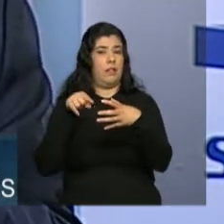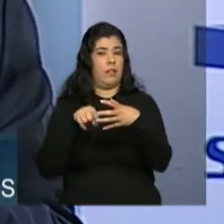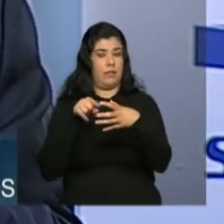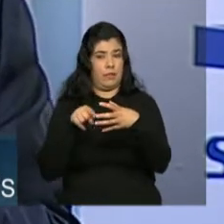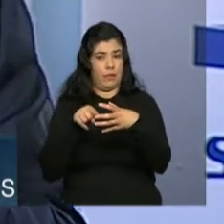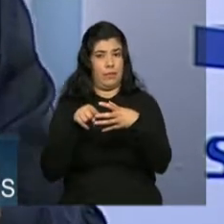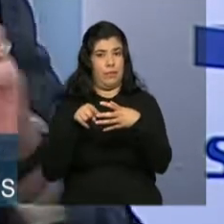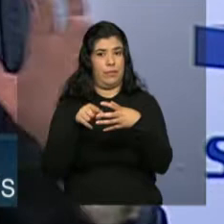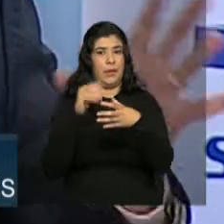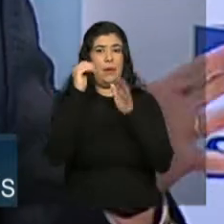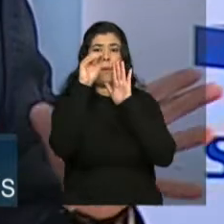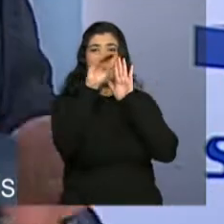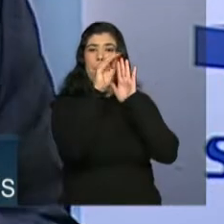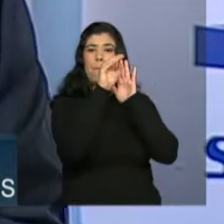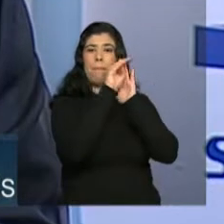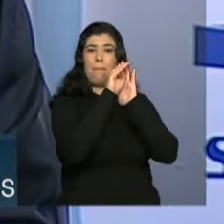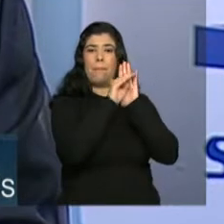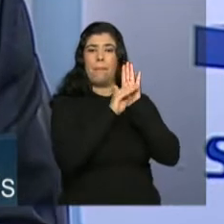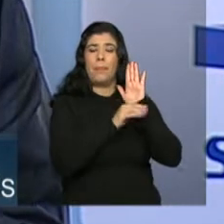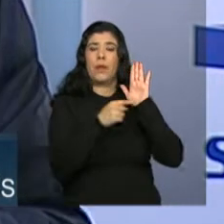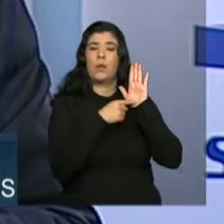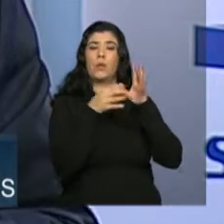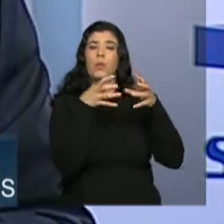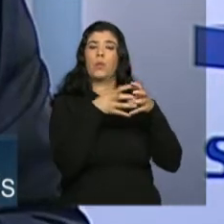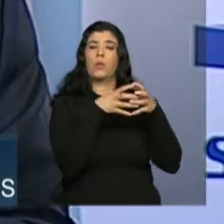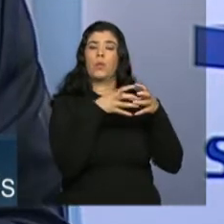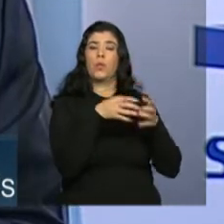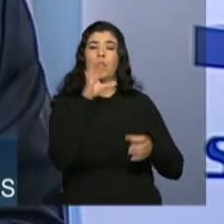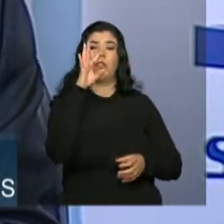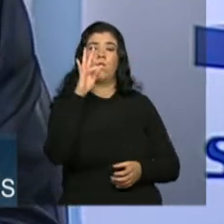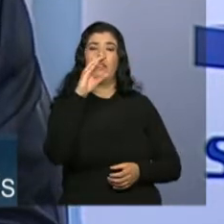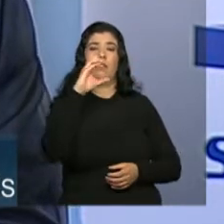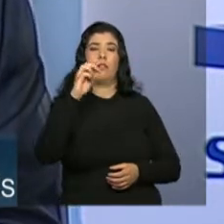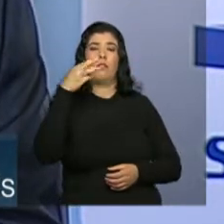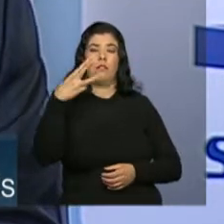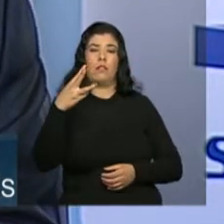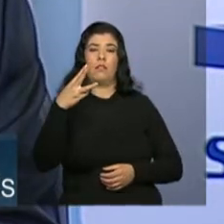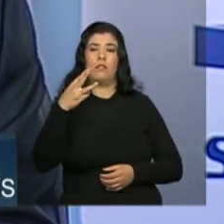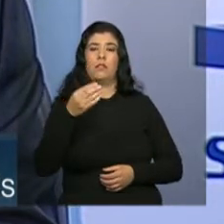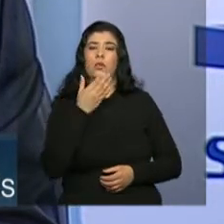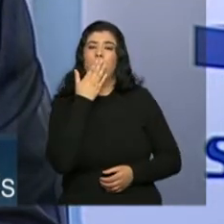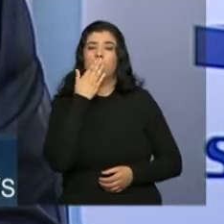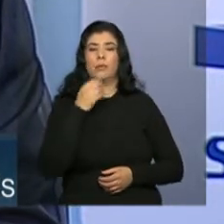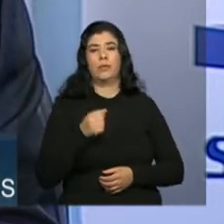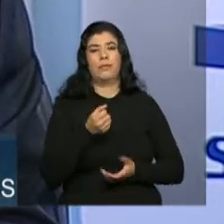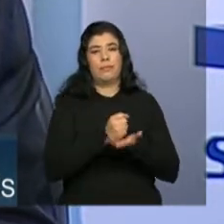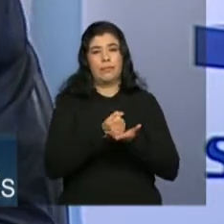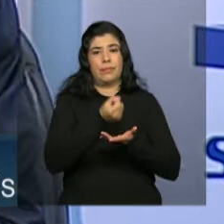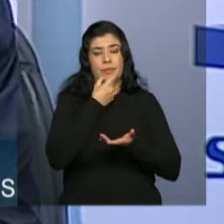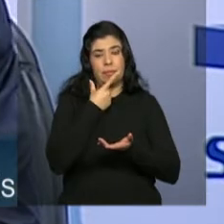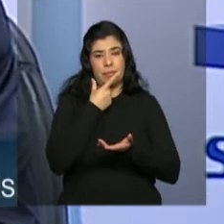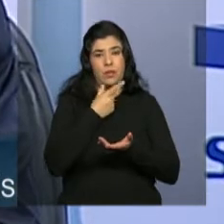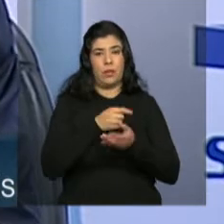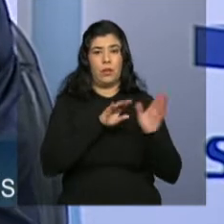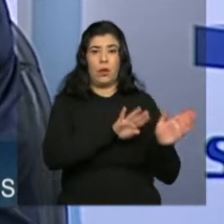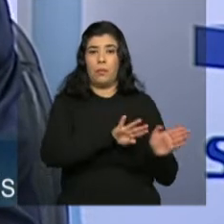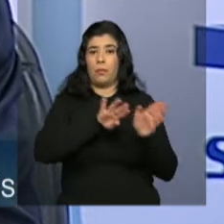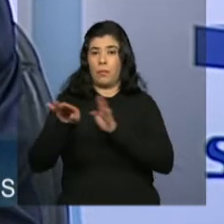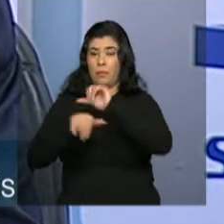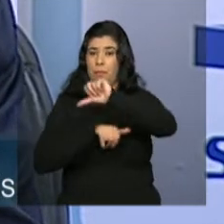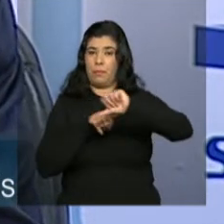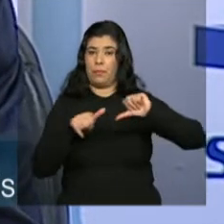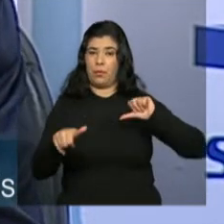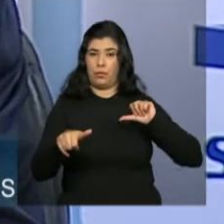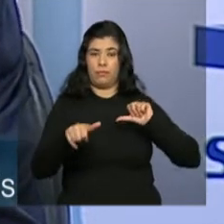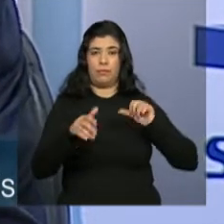que classificava esses grupos de basicamente que era TV três quer utilizado se decidiu passar o te levar na